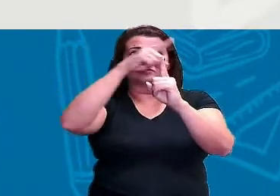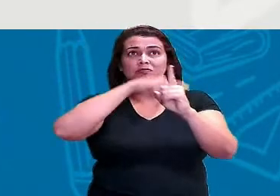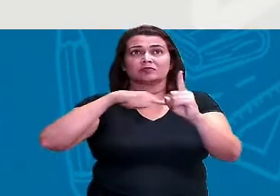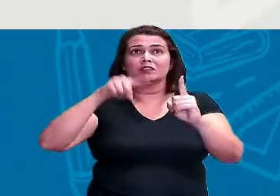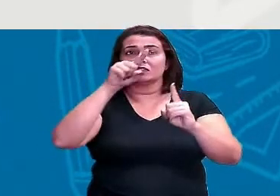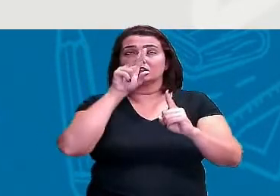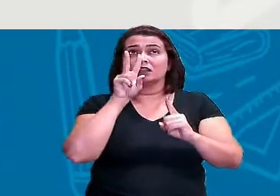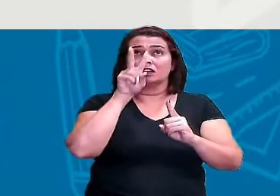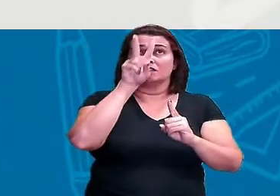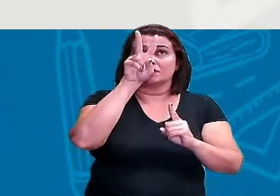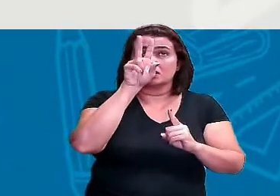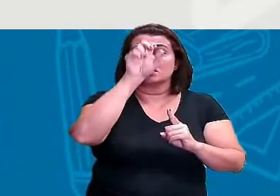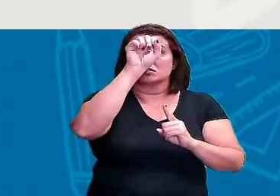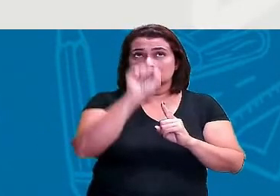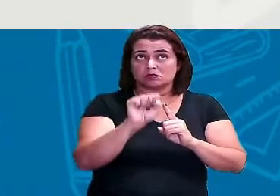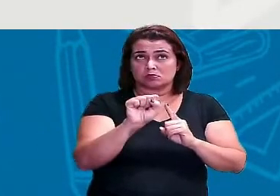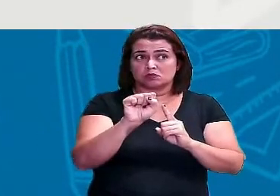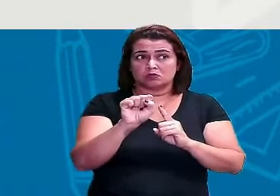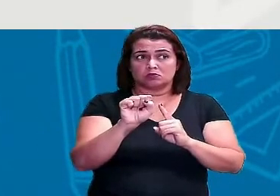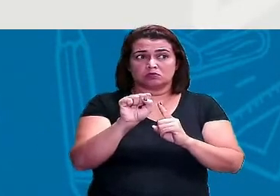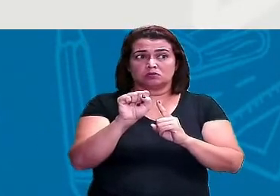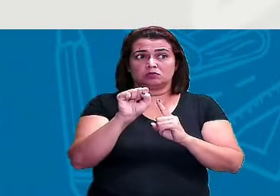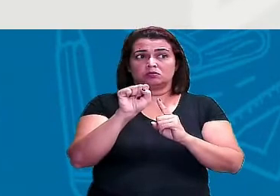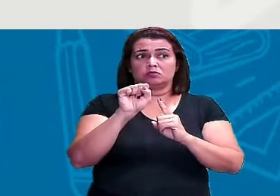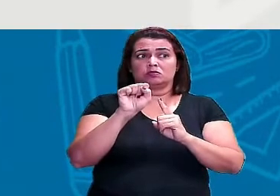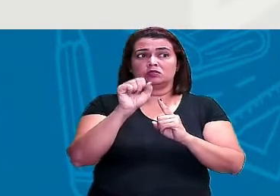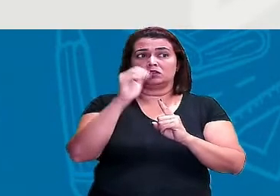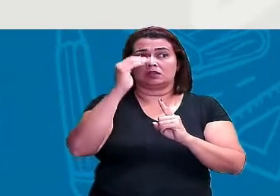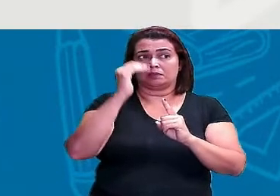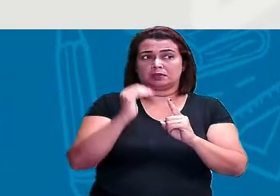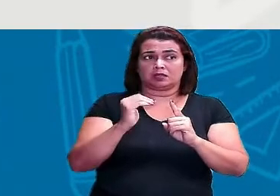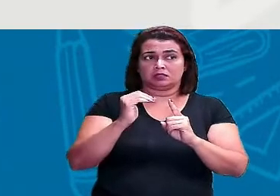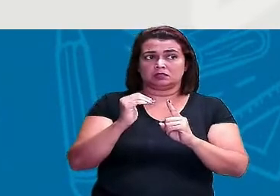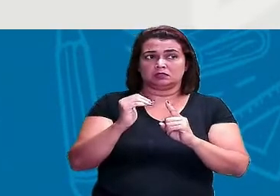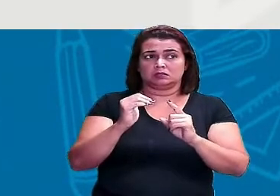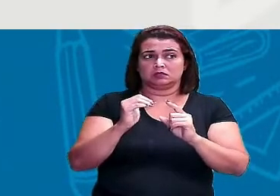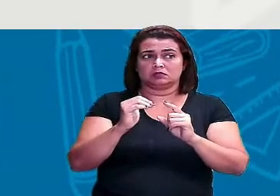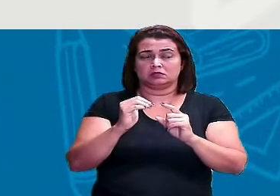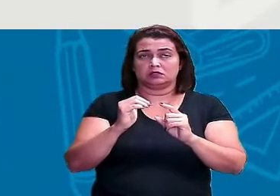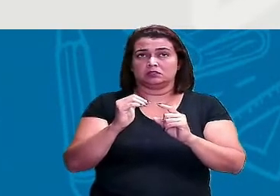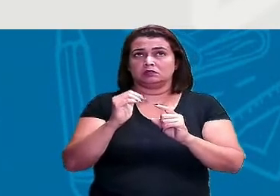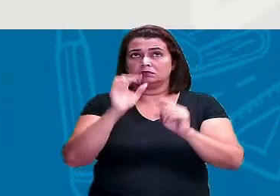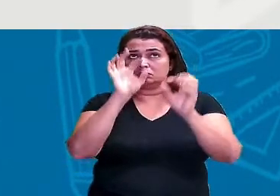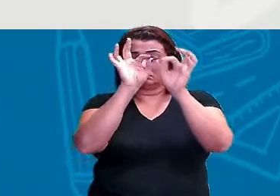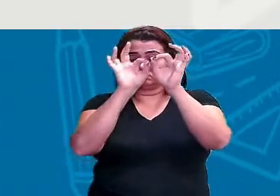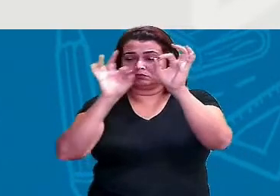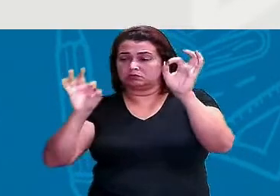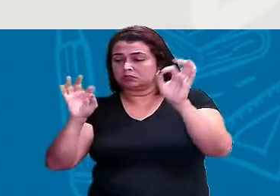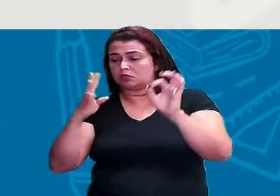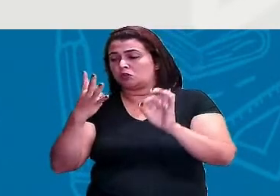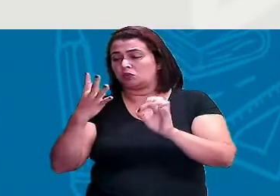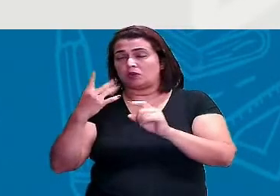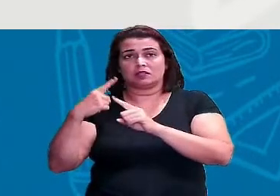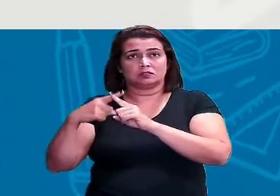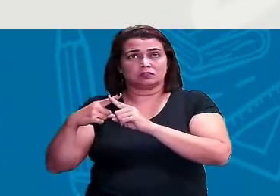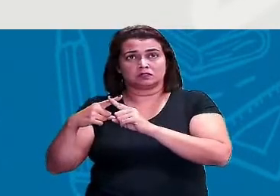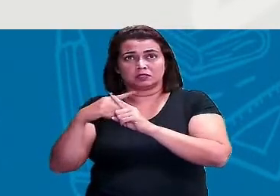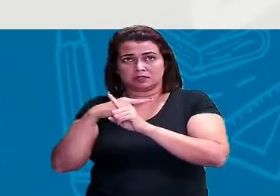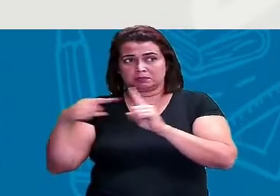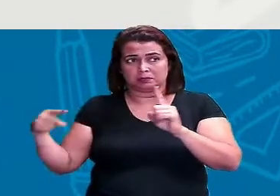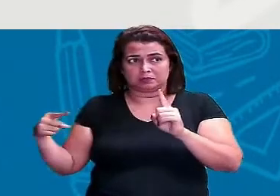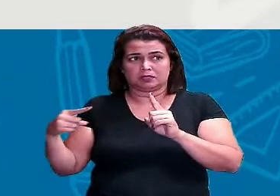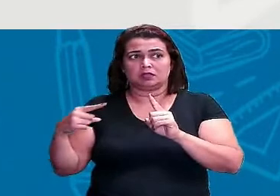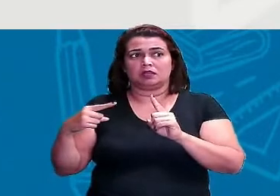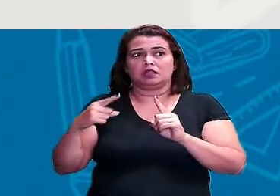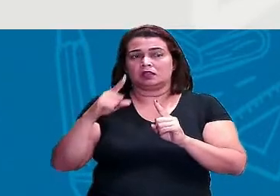direção, encontra a estrela mais abaixo, prolonga isso 4 vezes e meia e vai apontar para um ponto no sul, onde